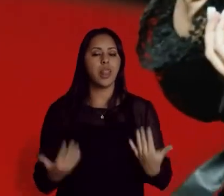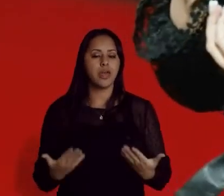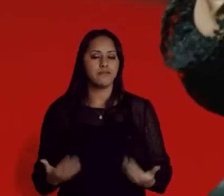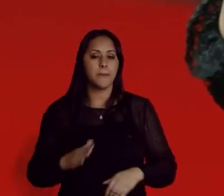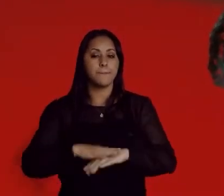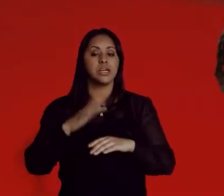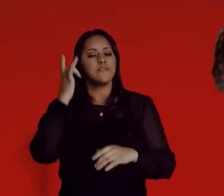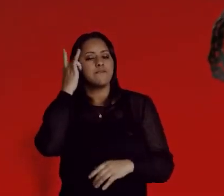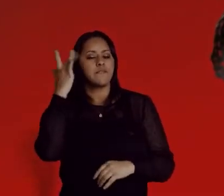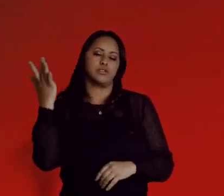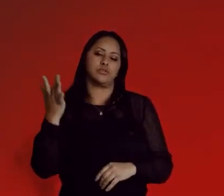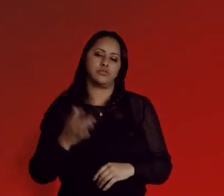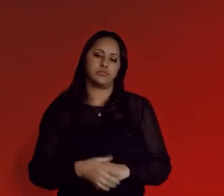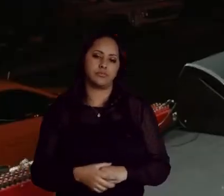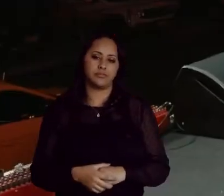fácil.